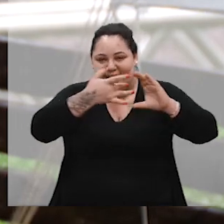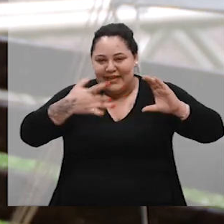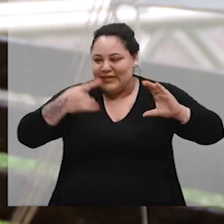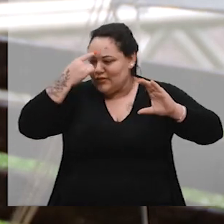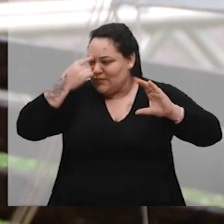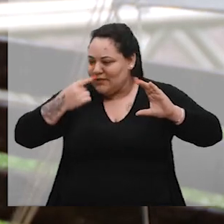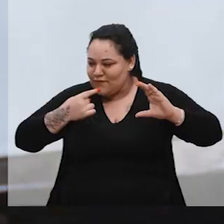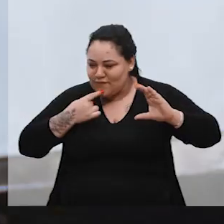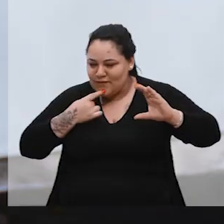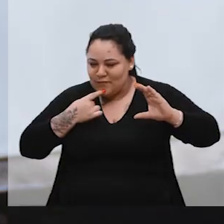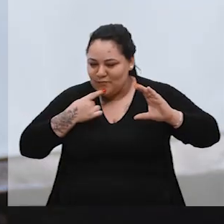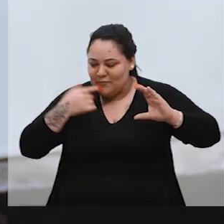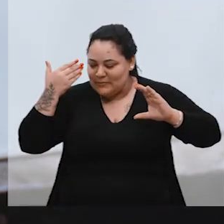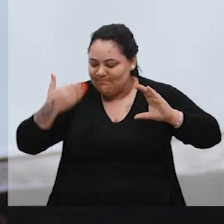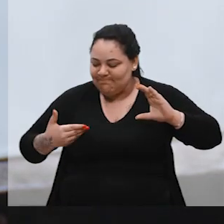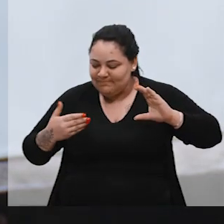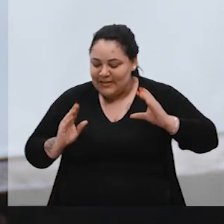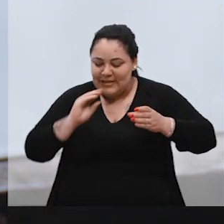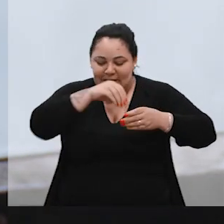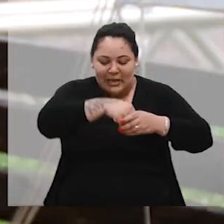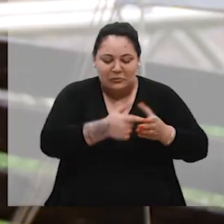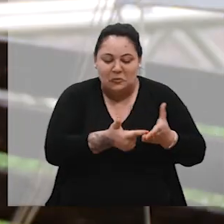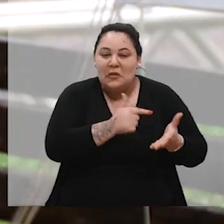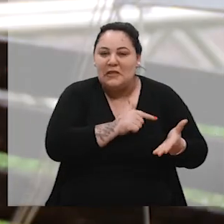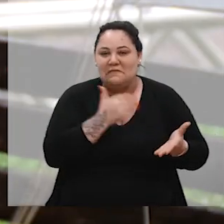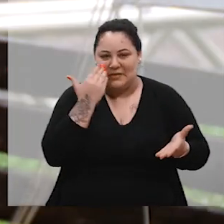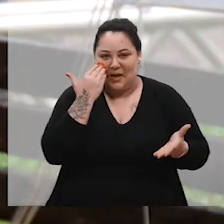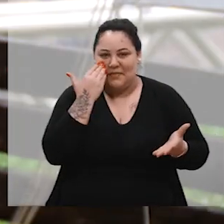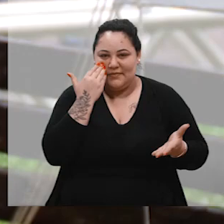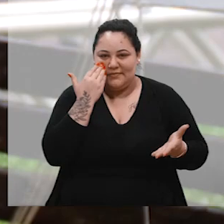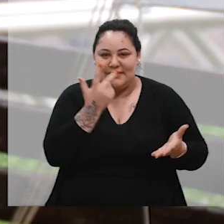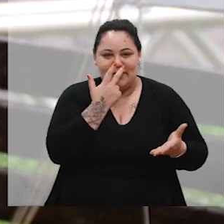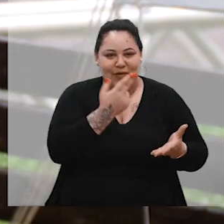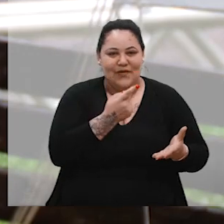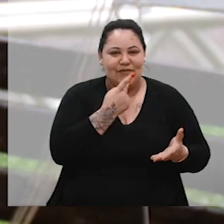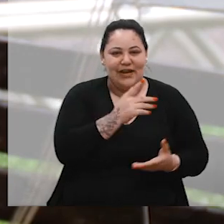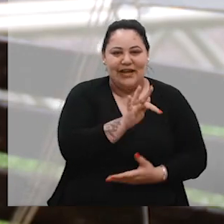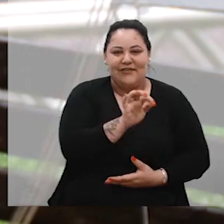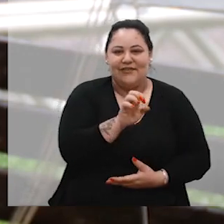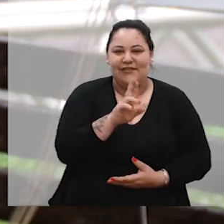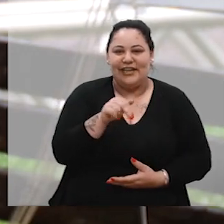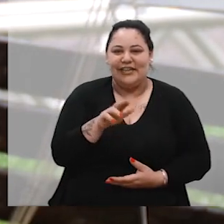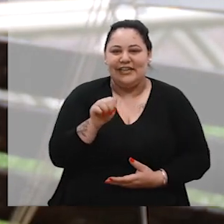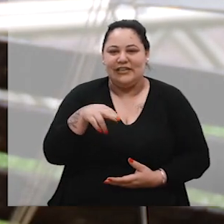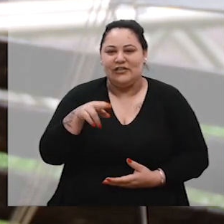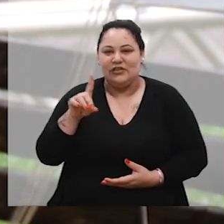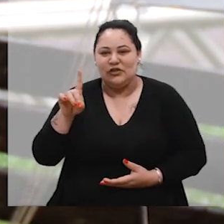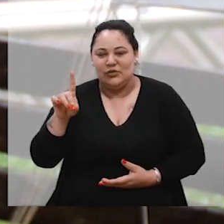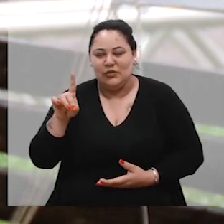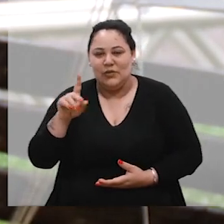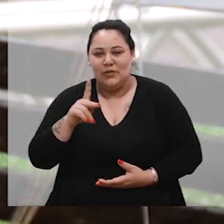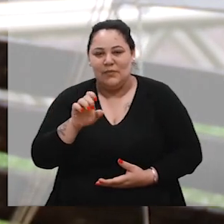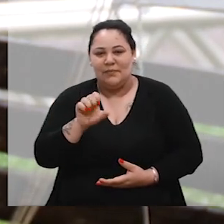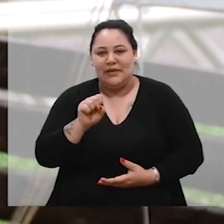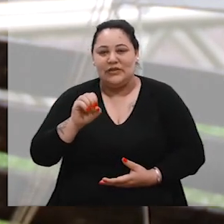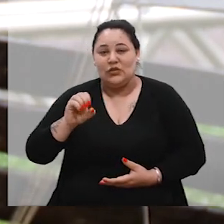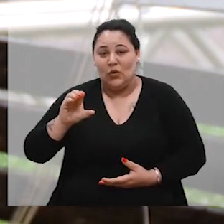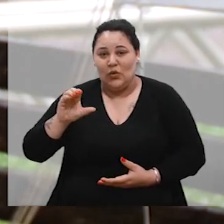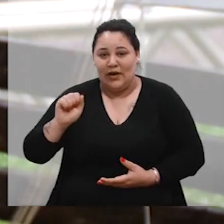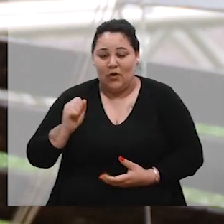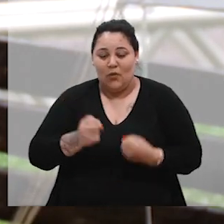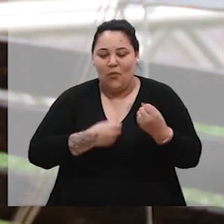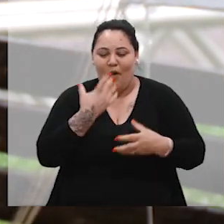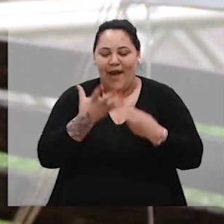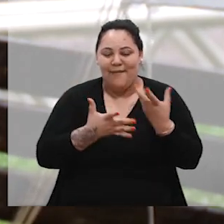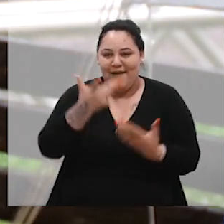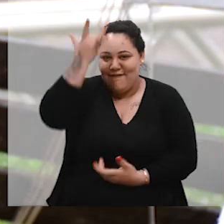vivência, mas, ao mesmo tempo, como diz o Fernando Pessoa, o poeta é um fingidor que finge tão